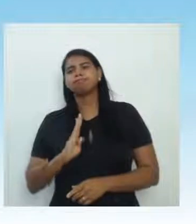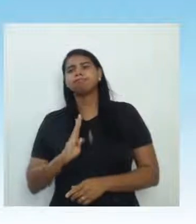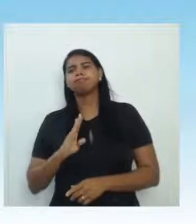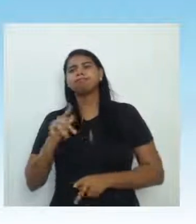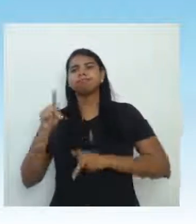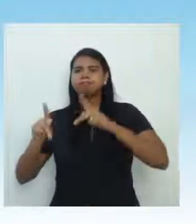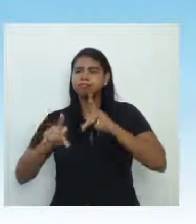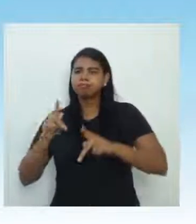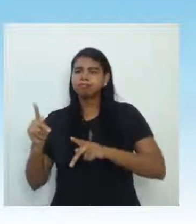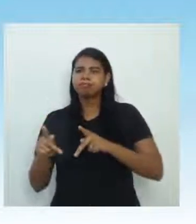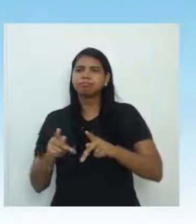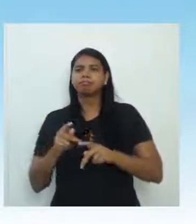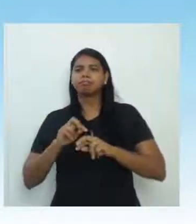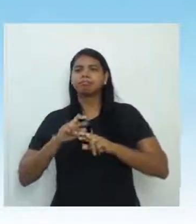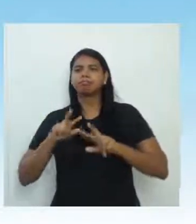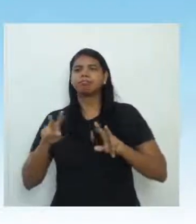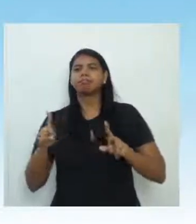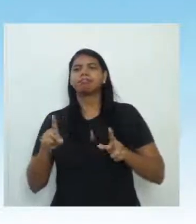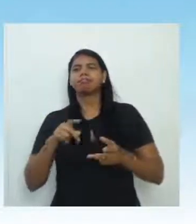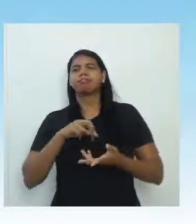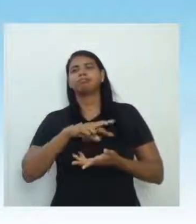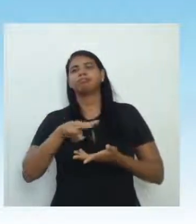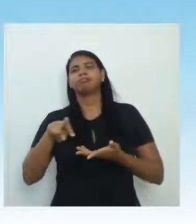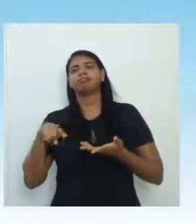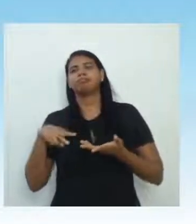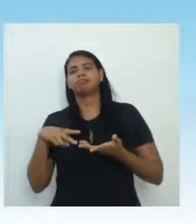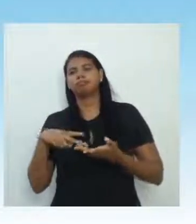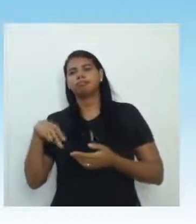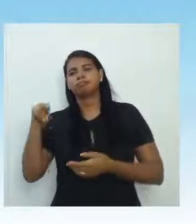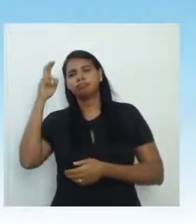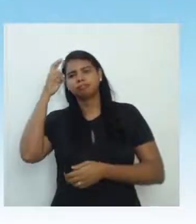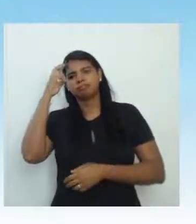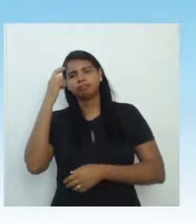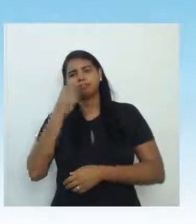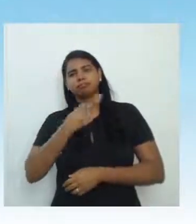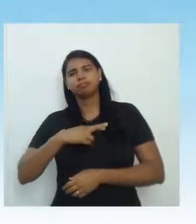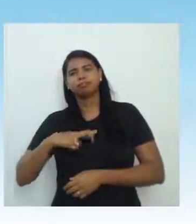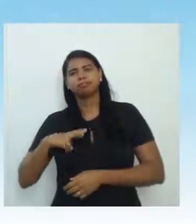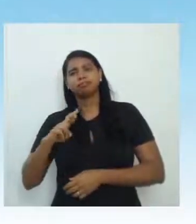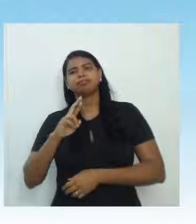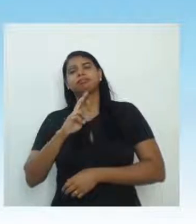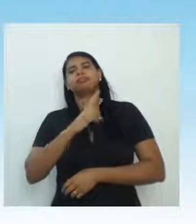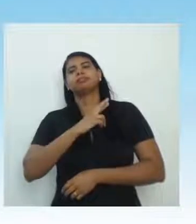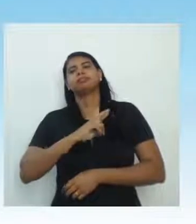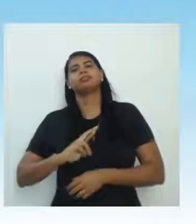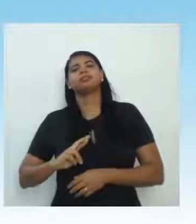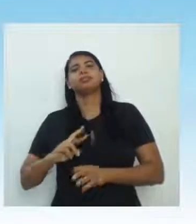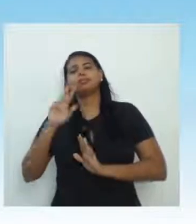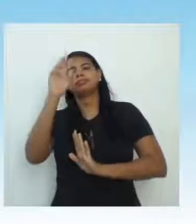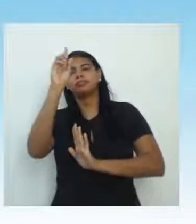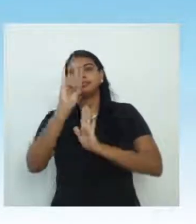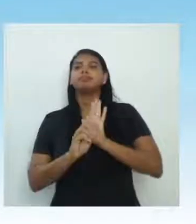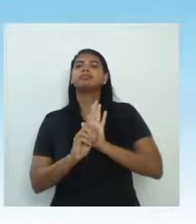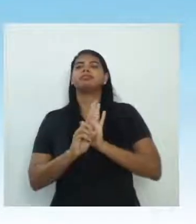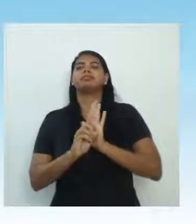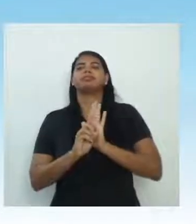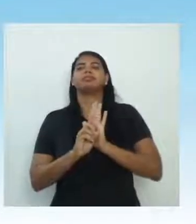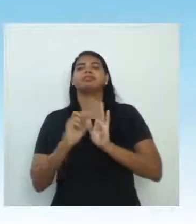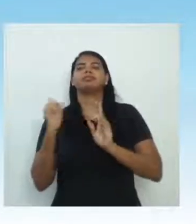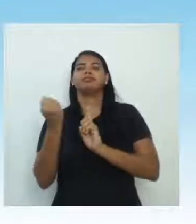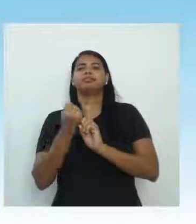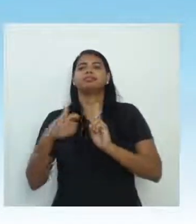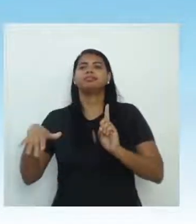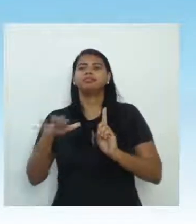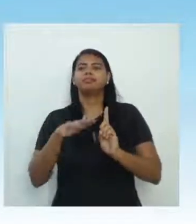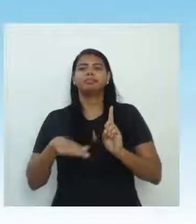povo diverso, né? E é por isso que a gente precisa sempre estar entendendo que esse direito, esse dever, essa cidadania, ele não é só